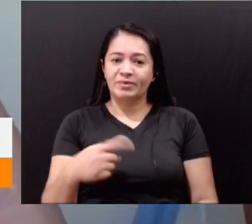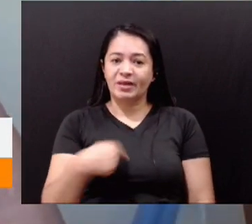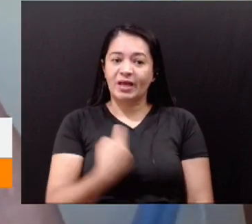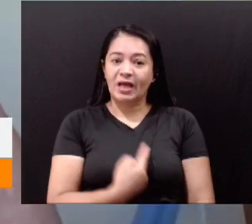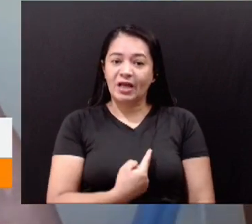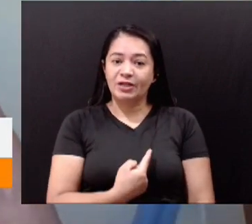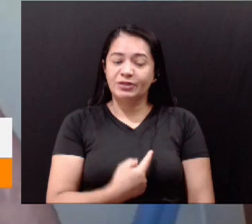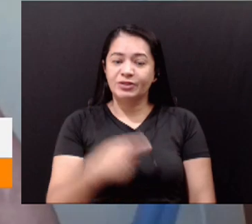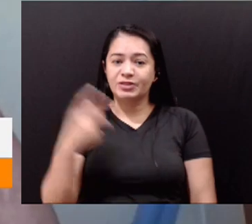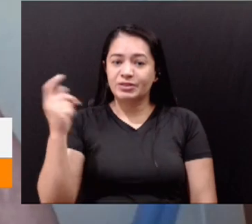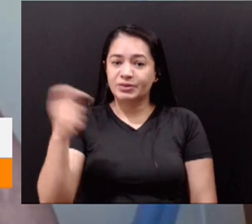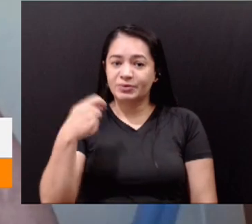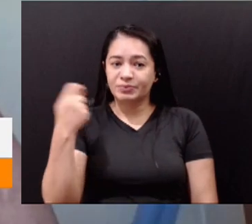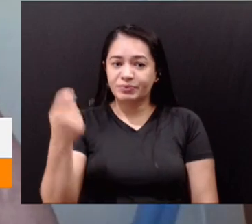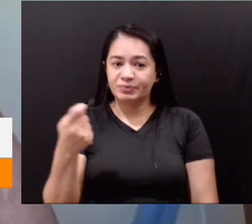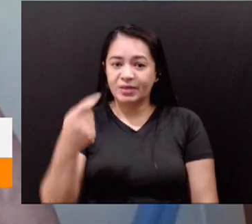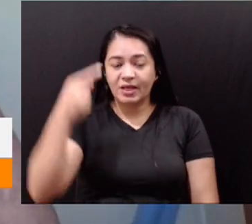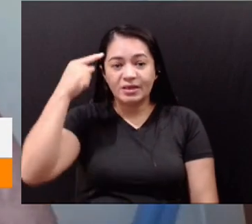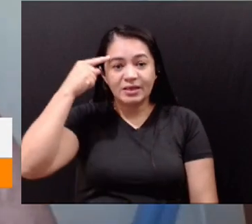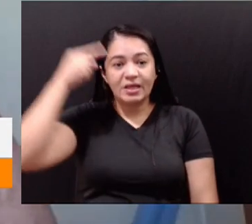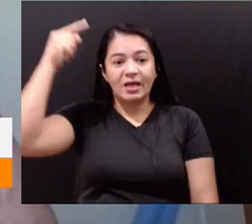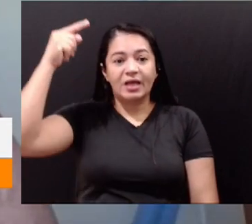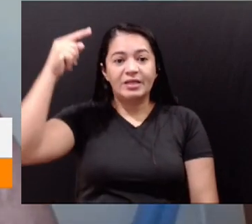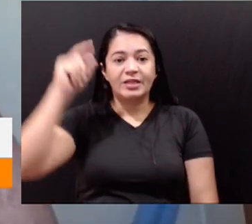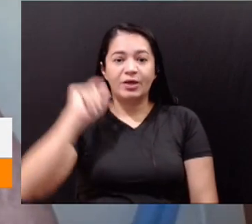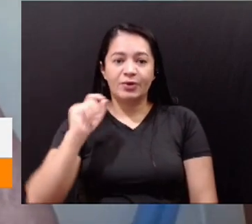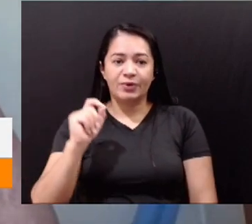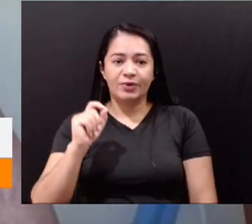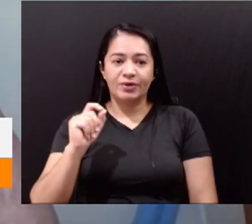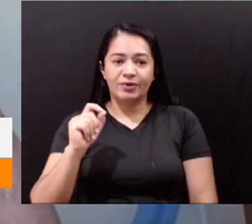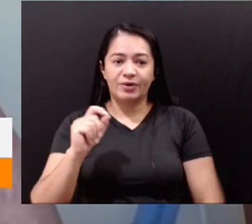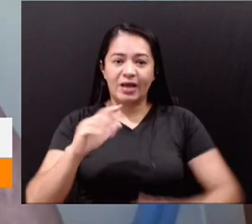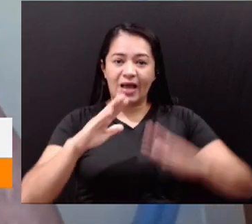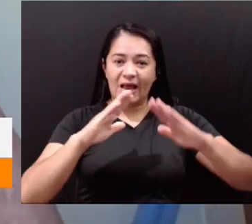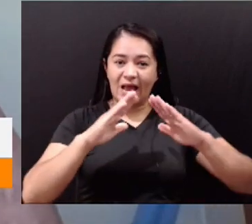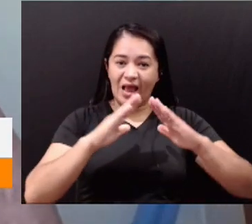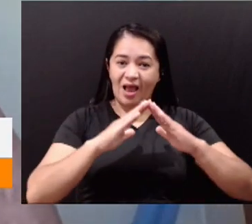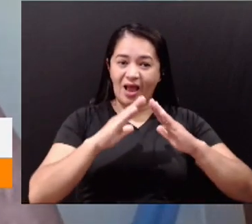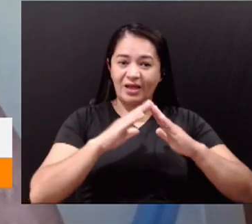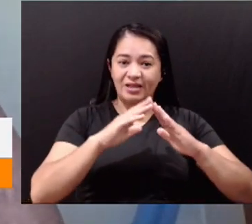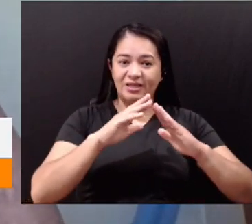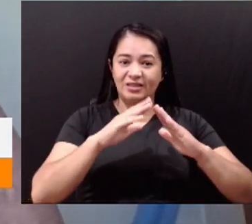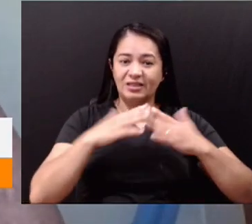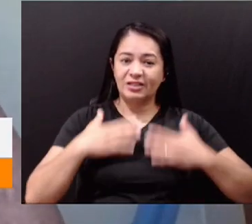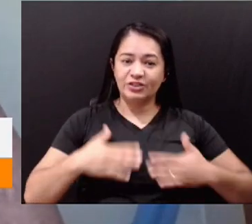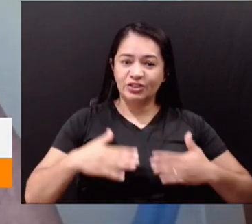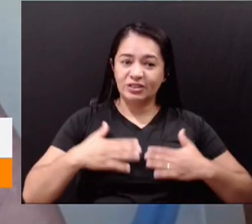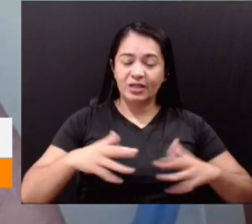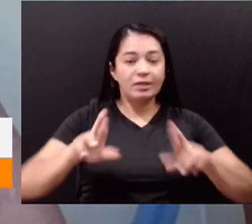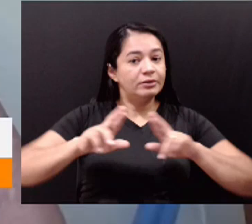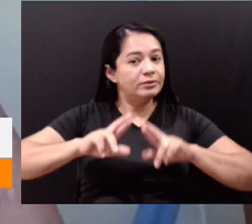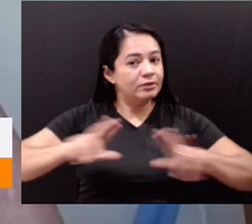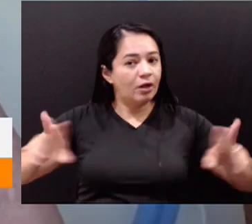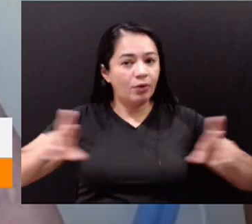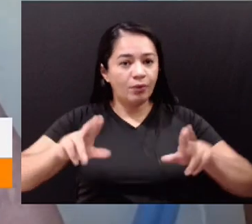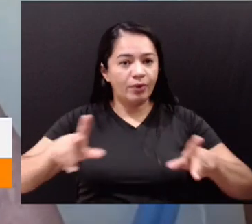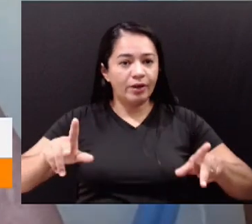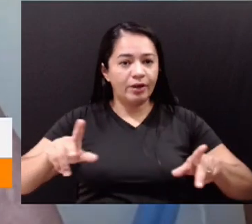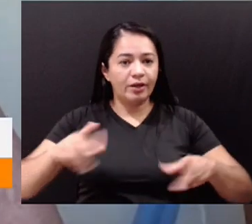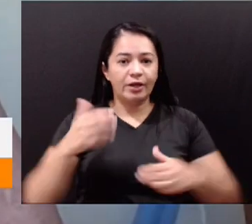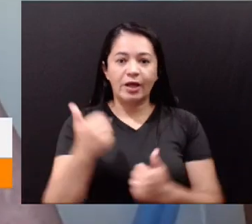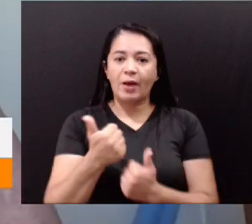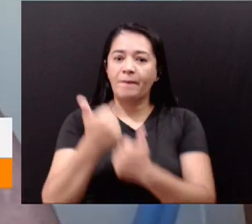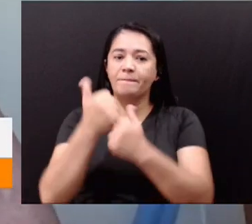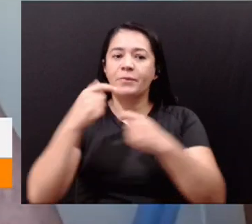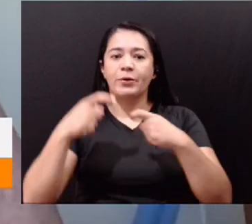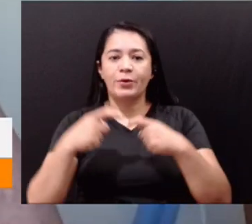e a ideia de co-house não é casa de repouso. A gente não tem apoio médico,